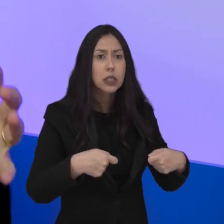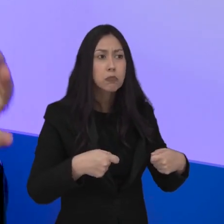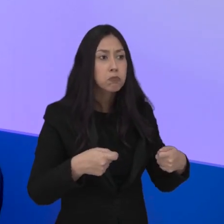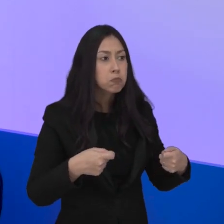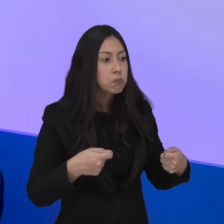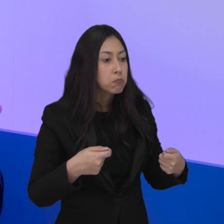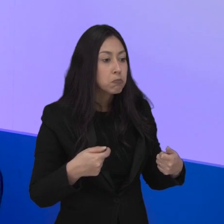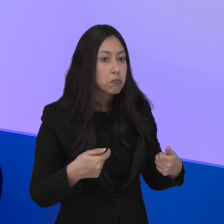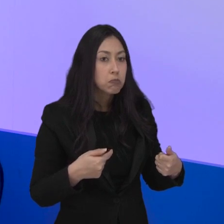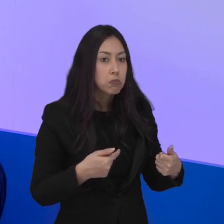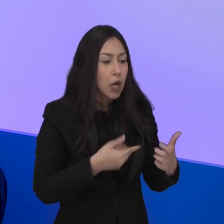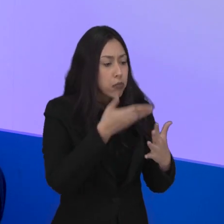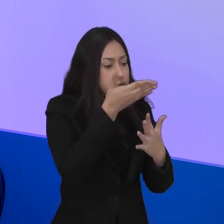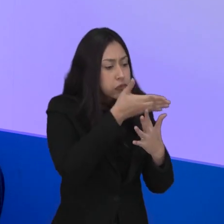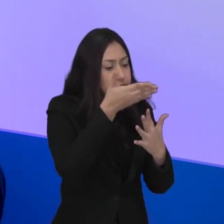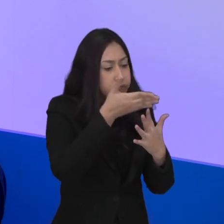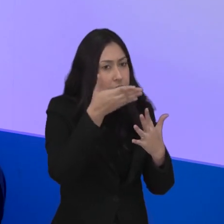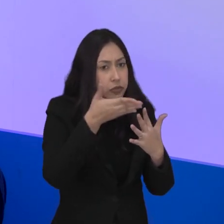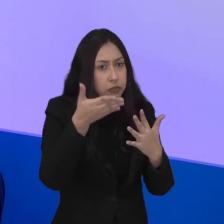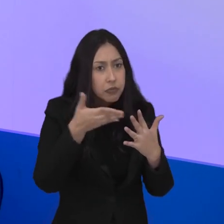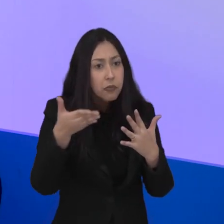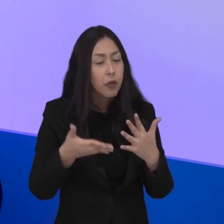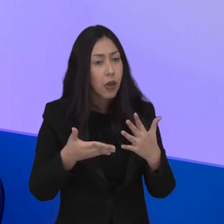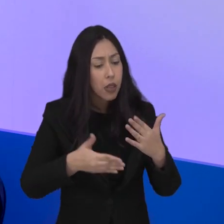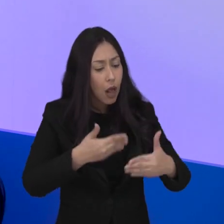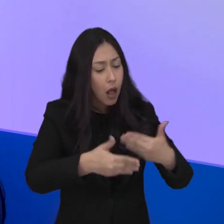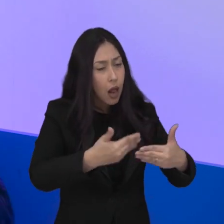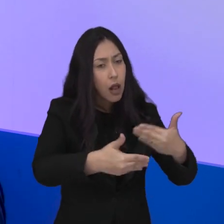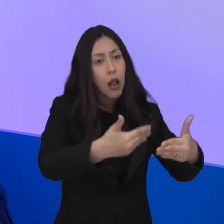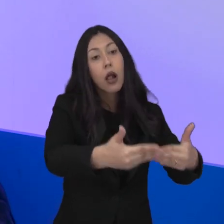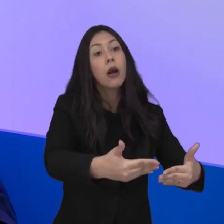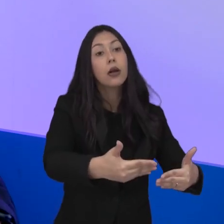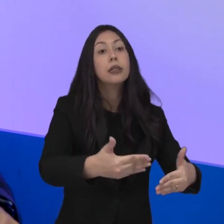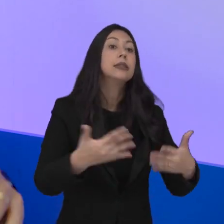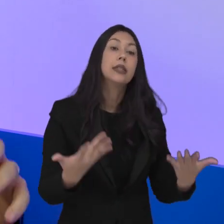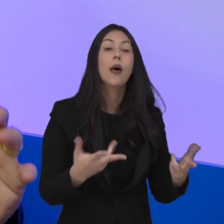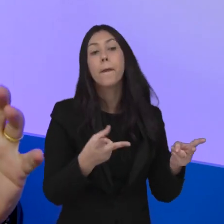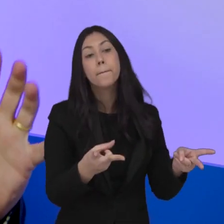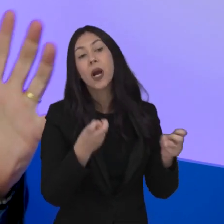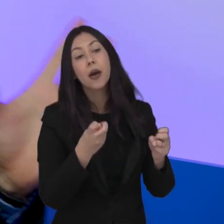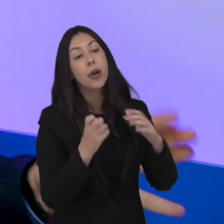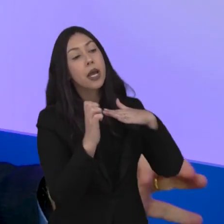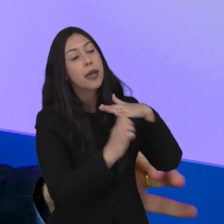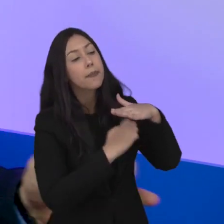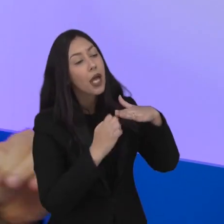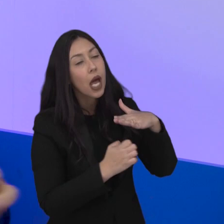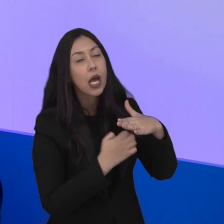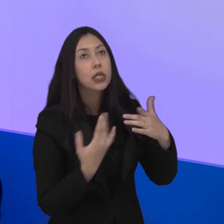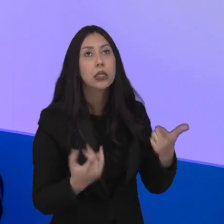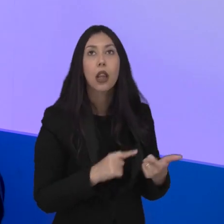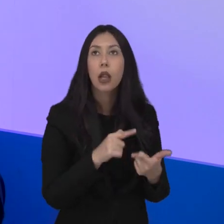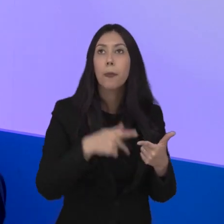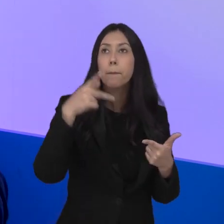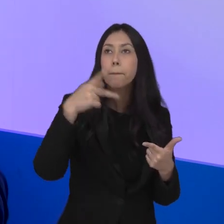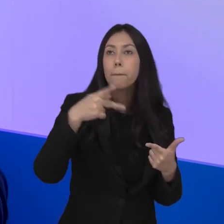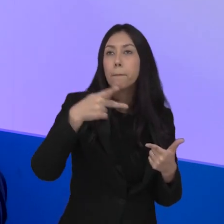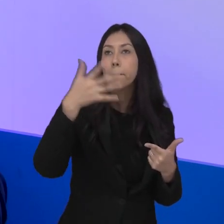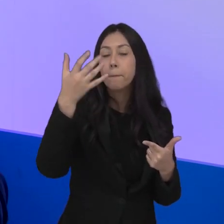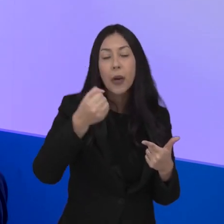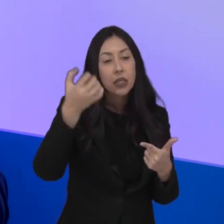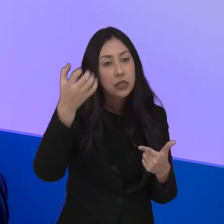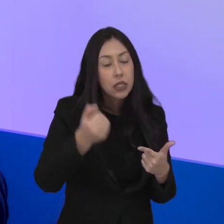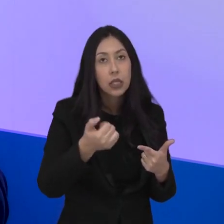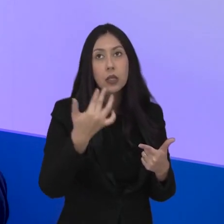Uma qualidade de longo prazo. Então hoje, quando a gente vê, por exemplo, empresas, fundos de pensão,